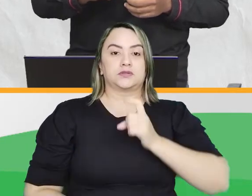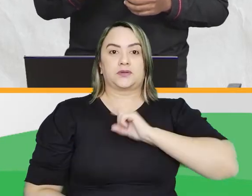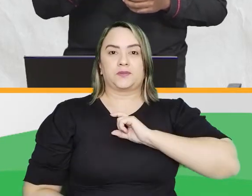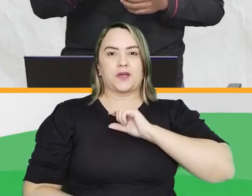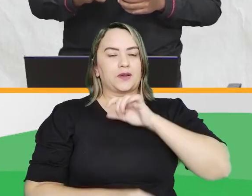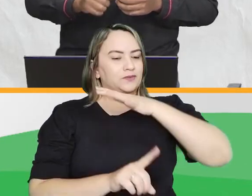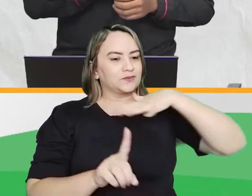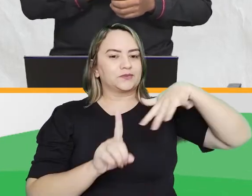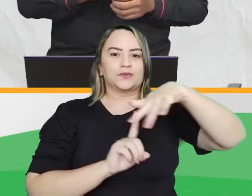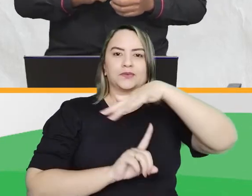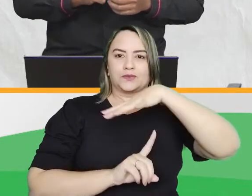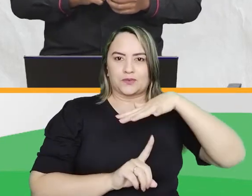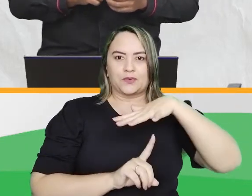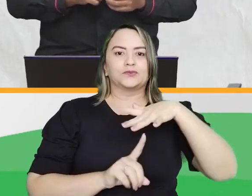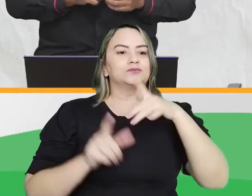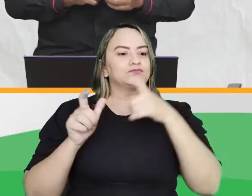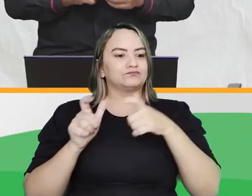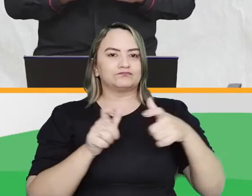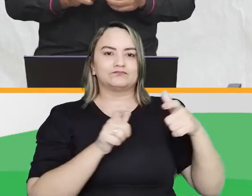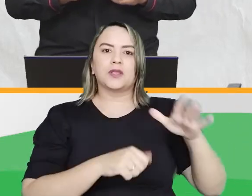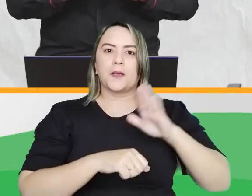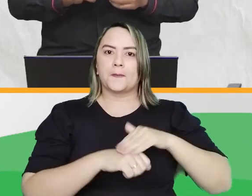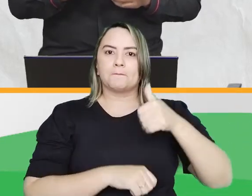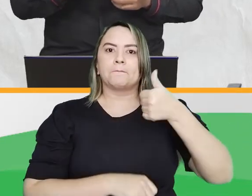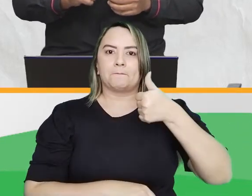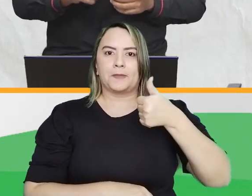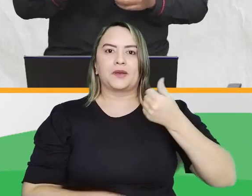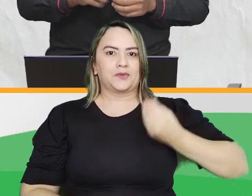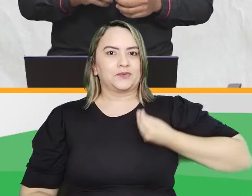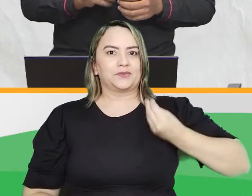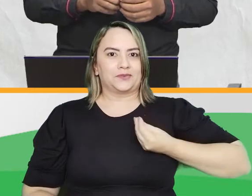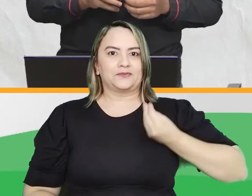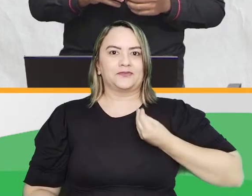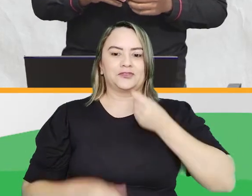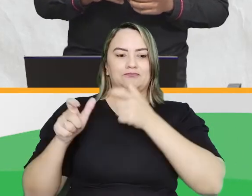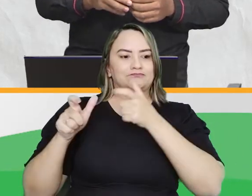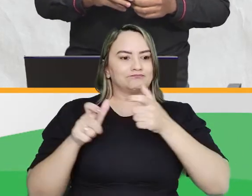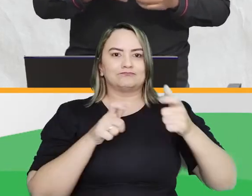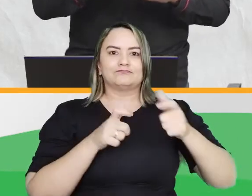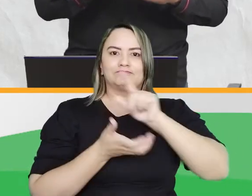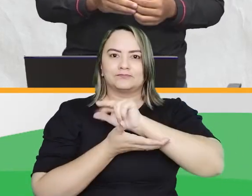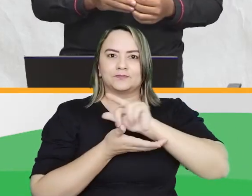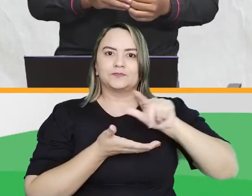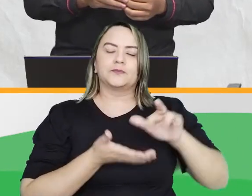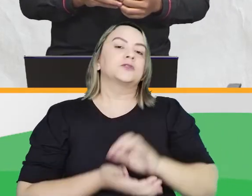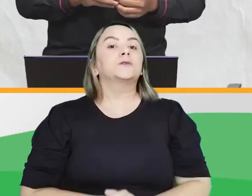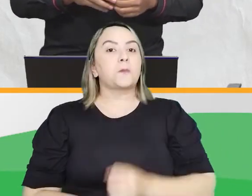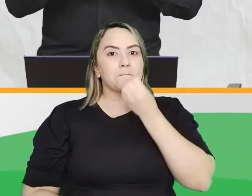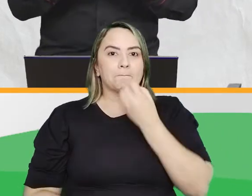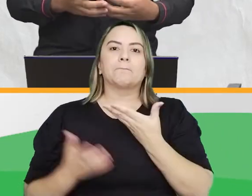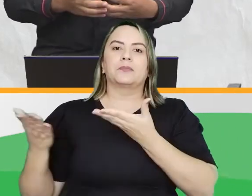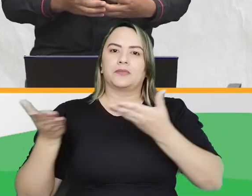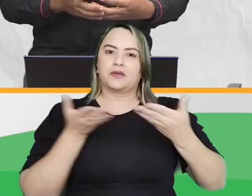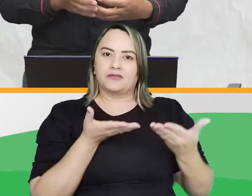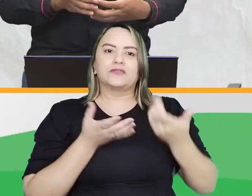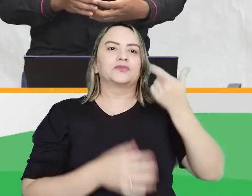produtivos, minimizem impactos socioambientais e melhorem as condições de vida em âmbito local, regional e global. Então, sejam